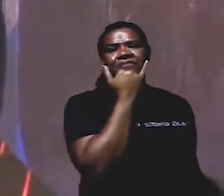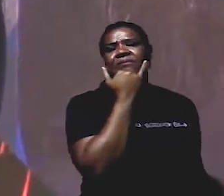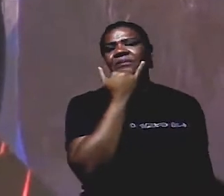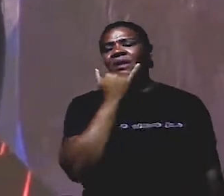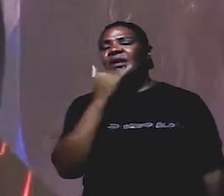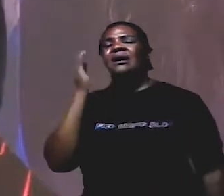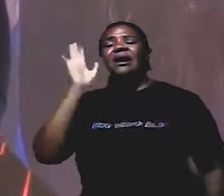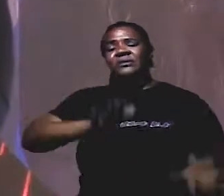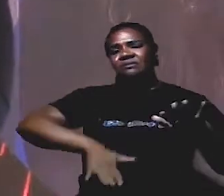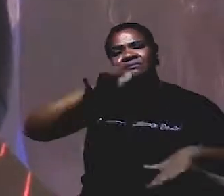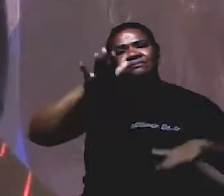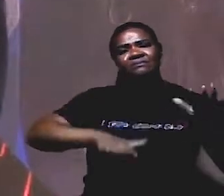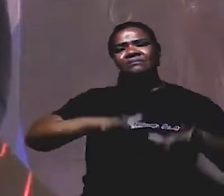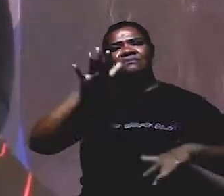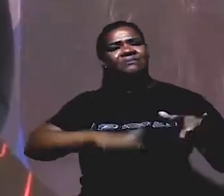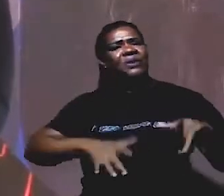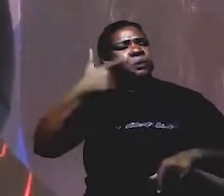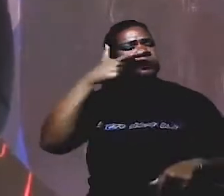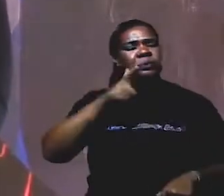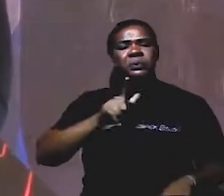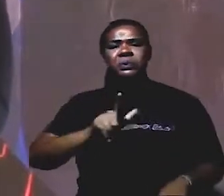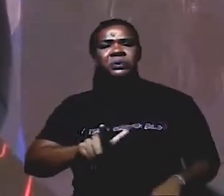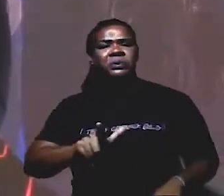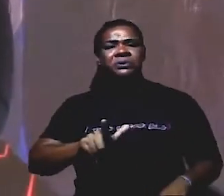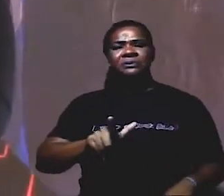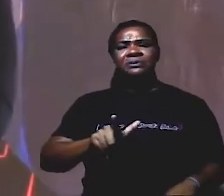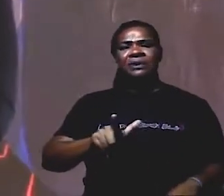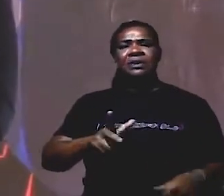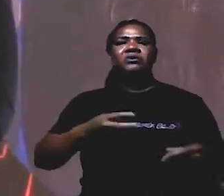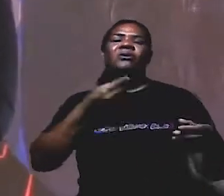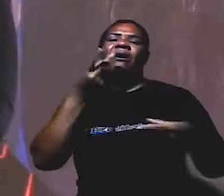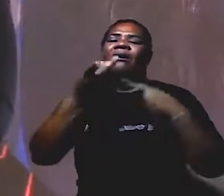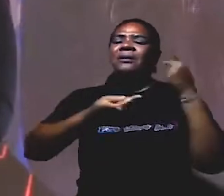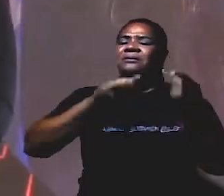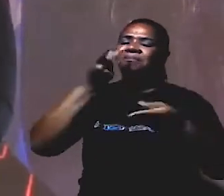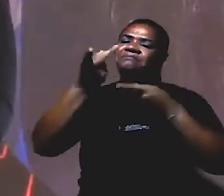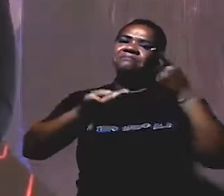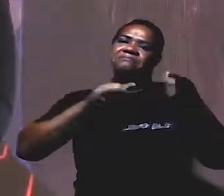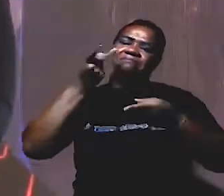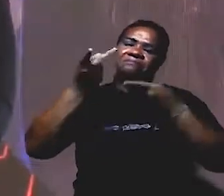porque às vezes não consigo nem falar.